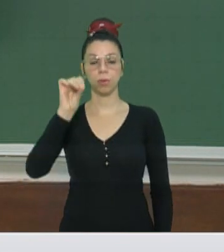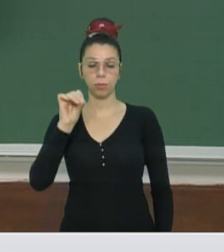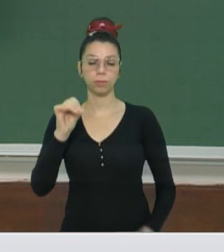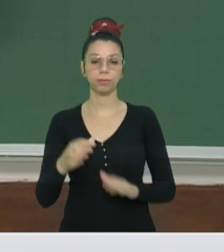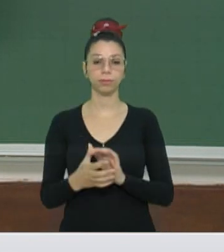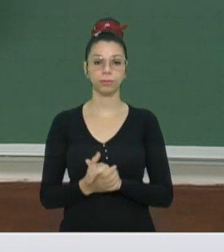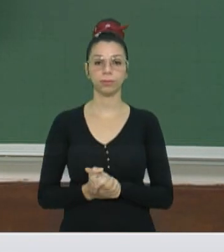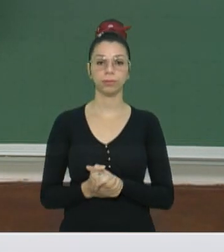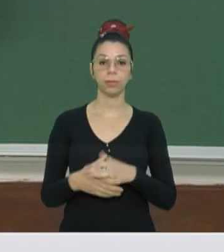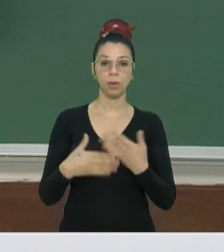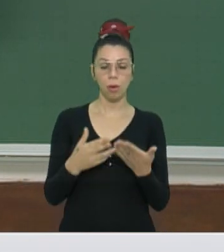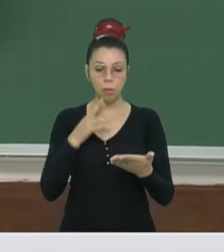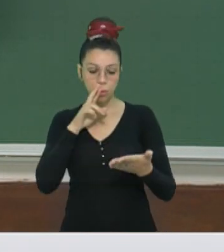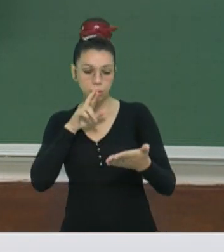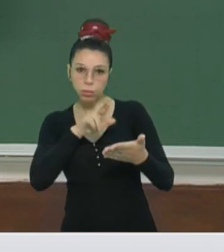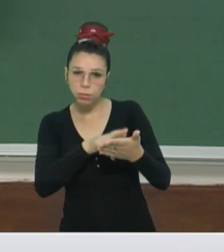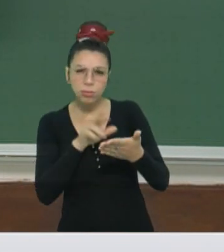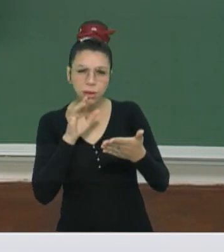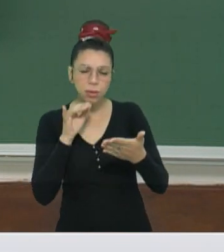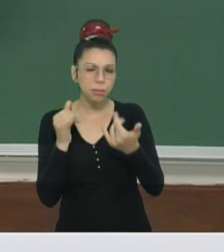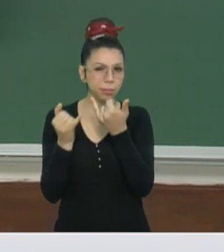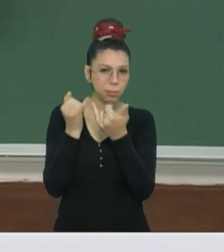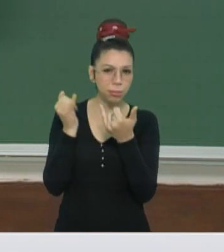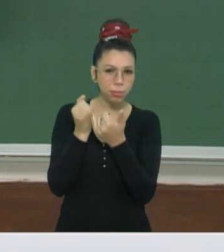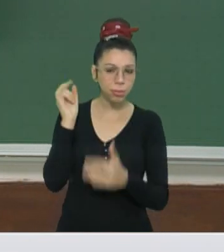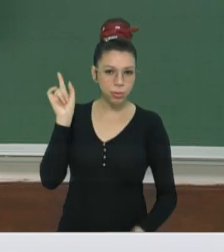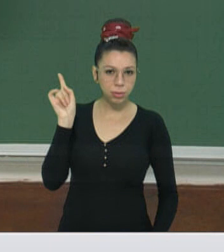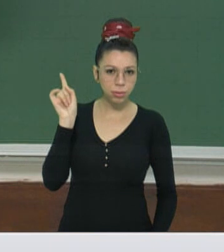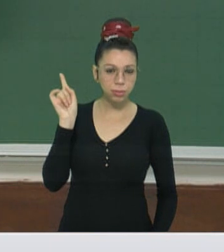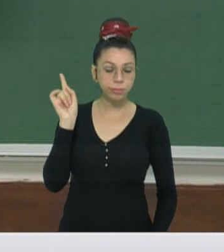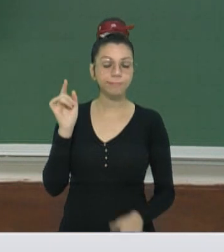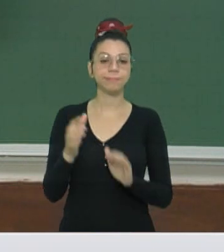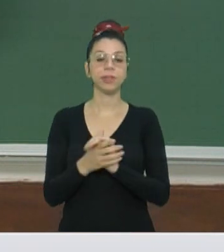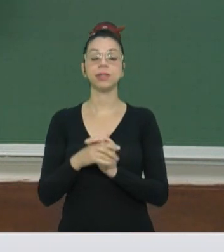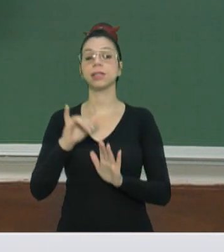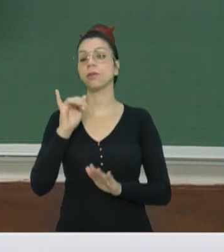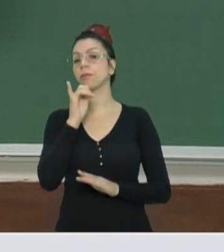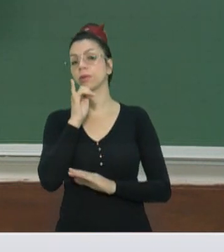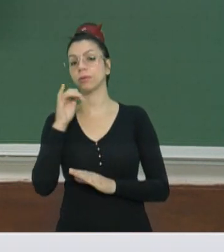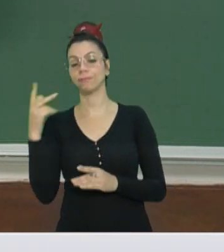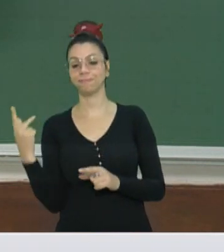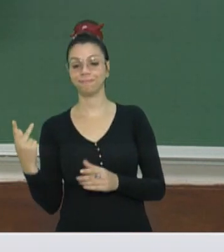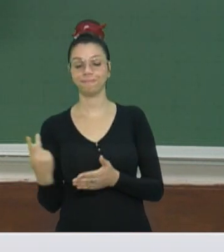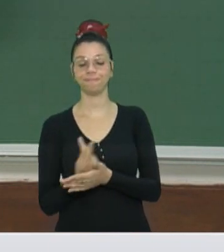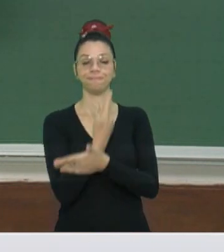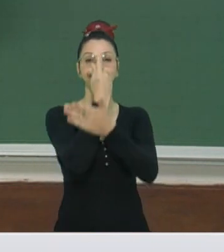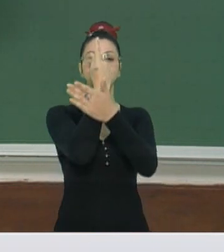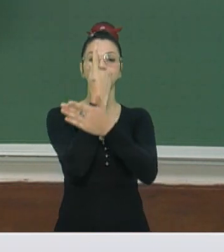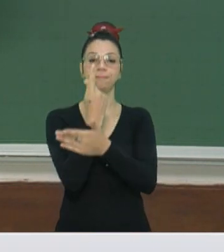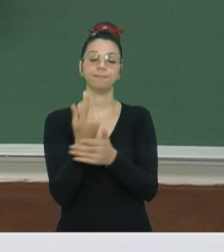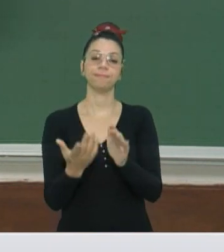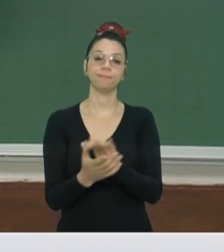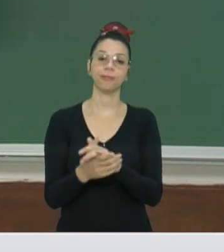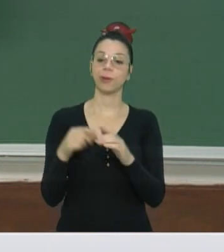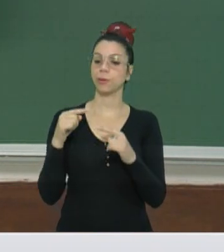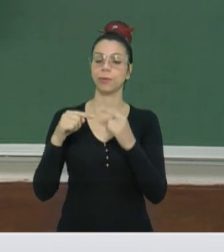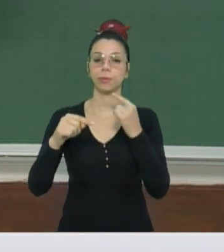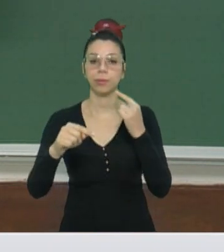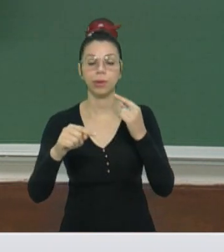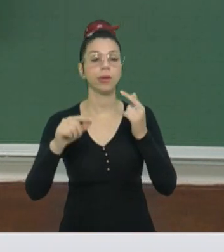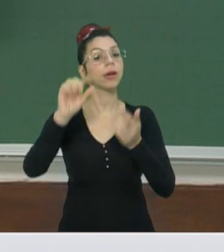Que bom! Se conferiu, beleza. Se não, se você tem coisas aqui no nosso texto que não está no seu